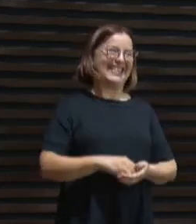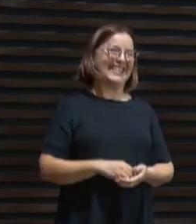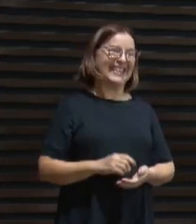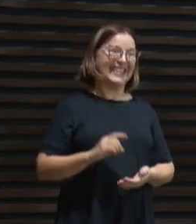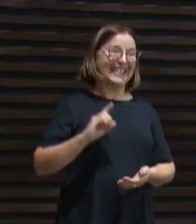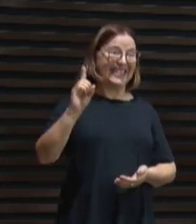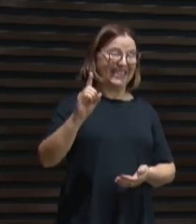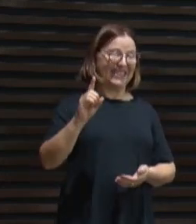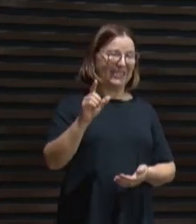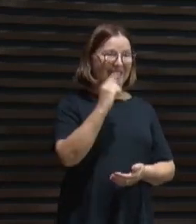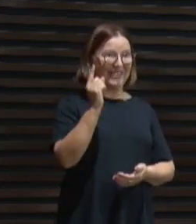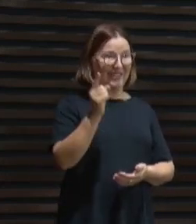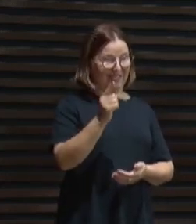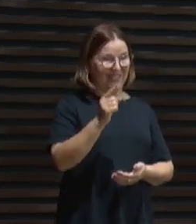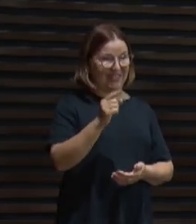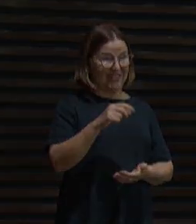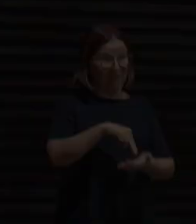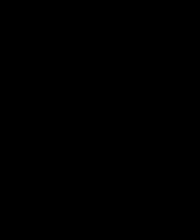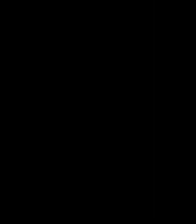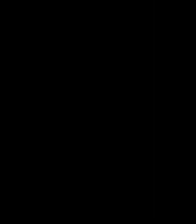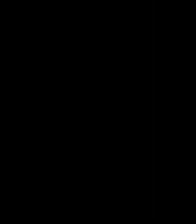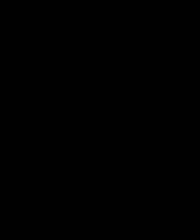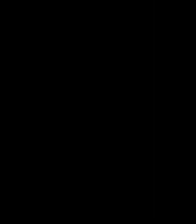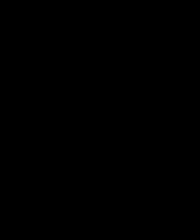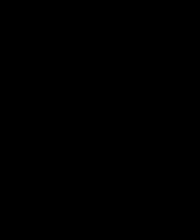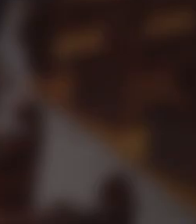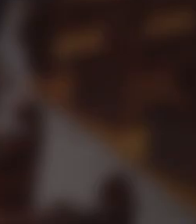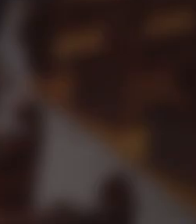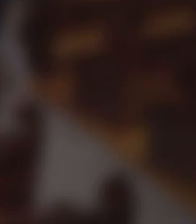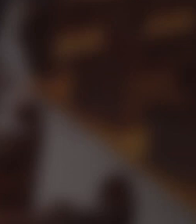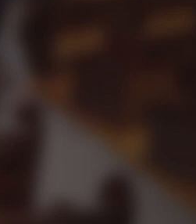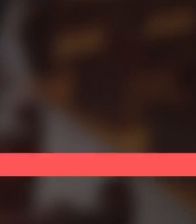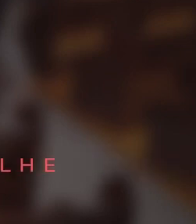15 e 16, Mateus 16, 15 e 16.